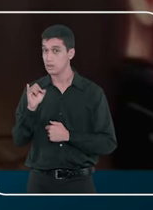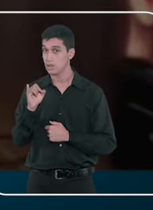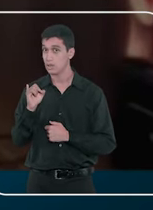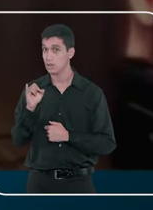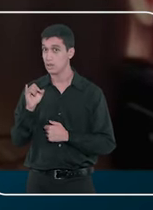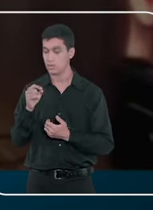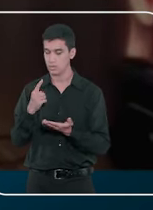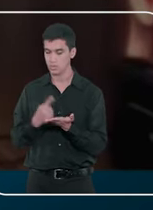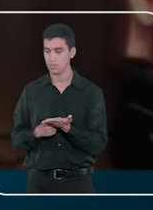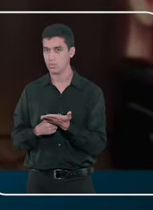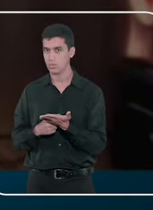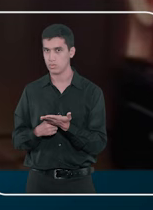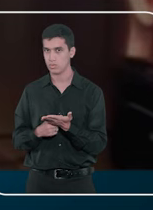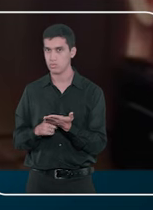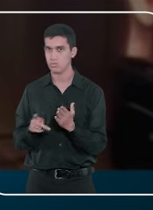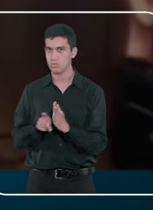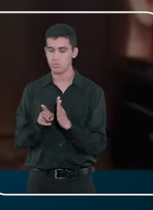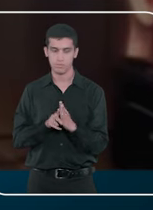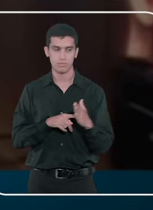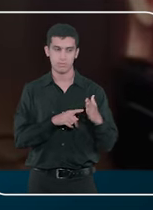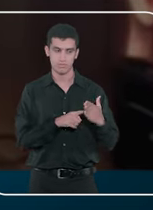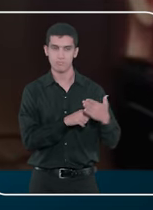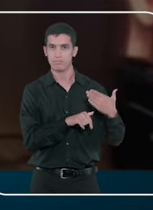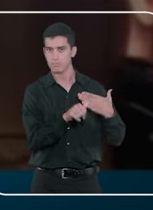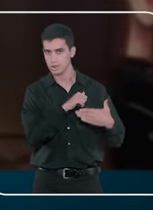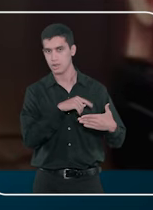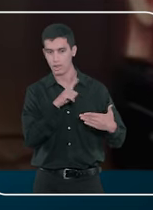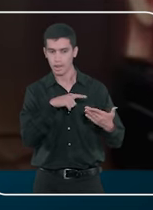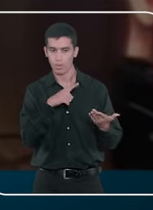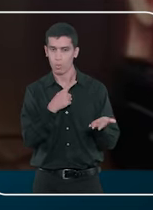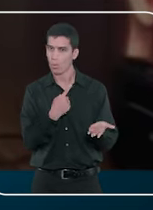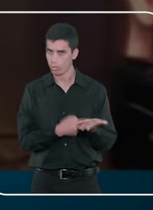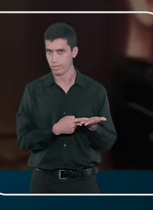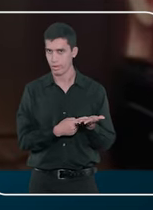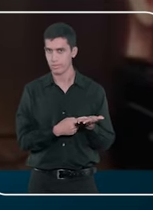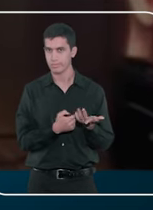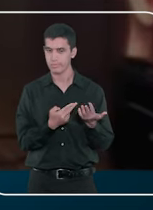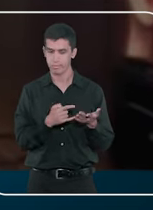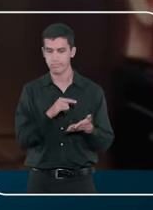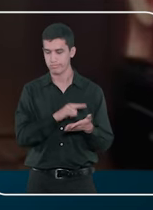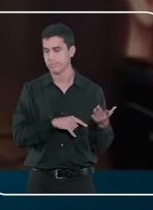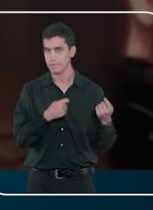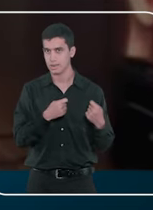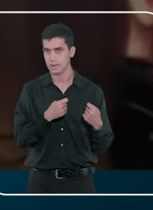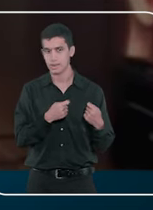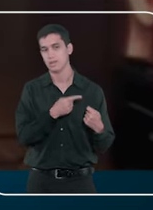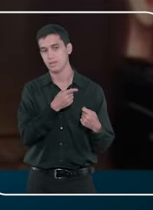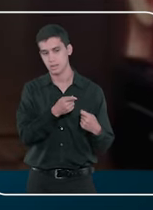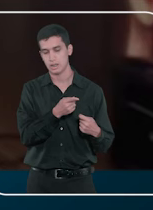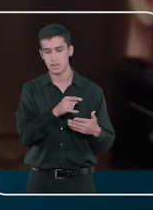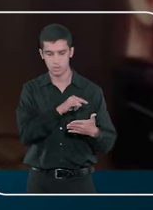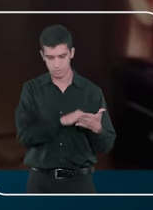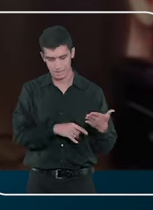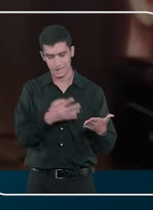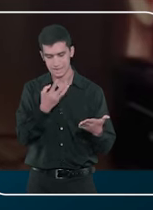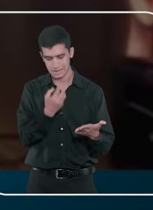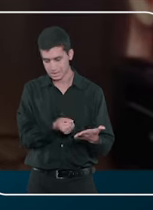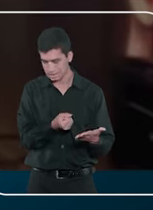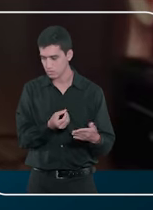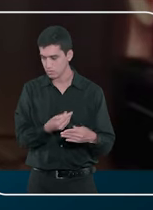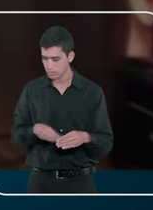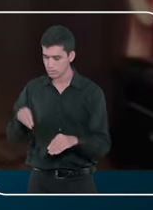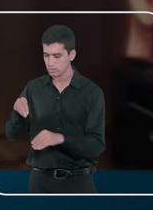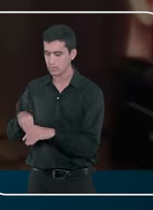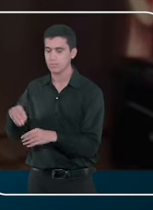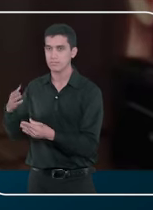é efetivamente um acordo, um negócio, até a sua homologação é possível que